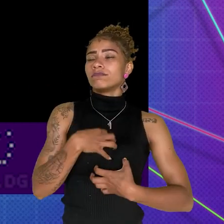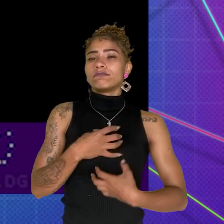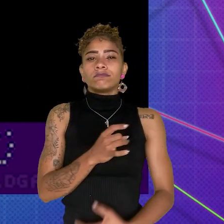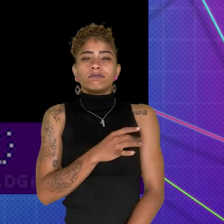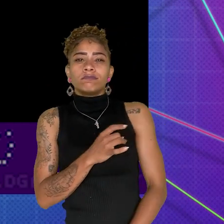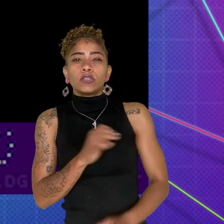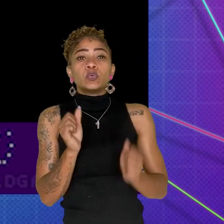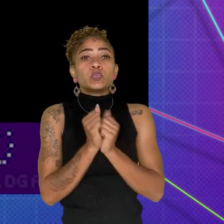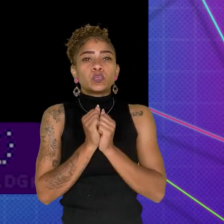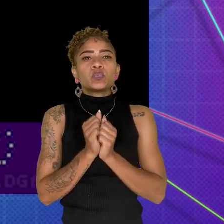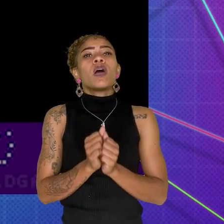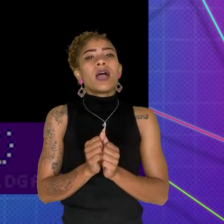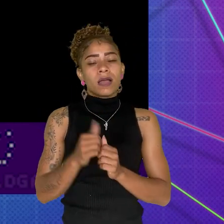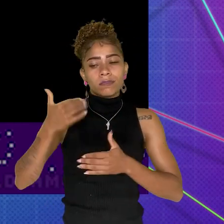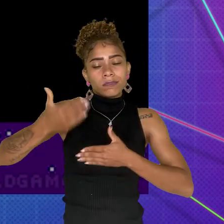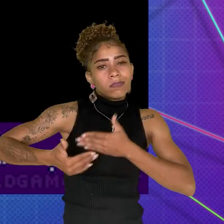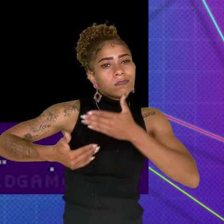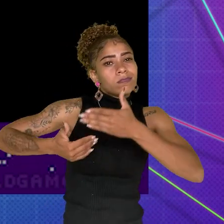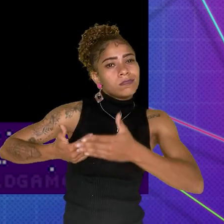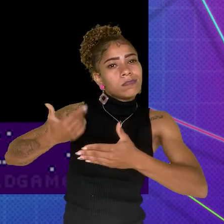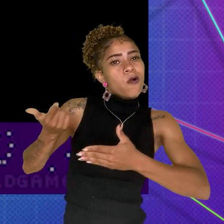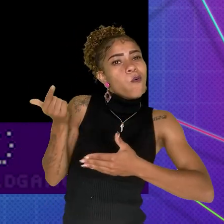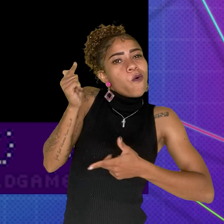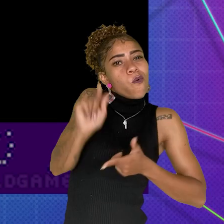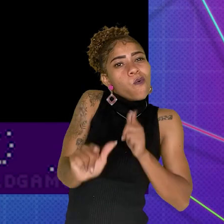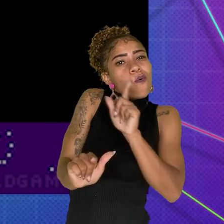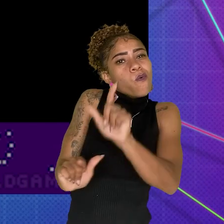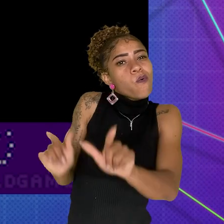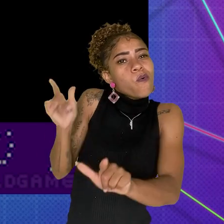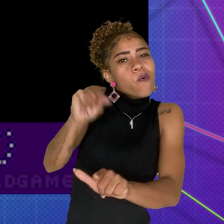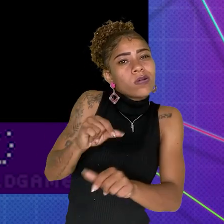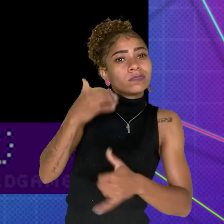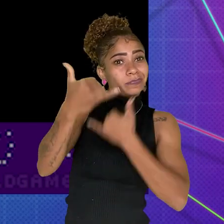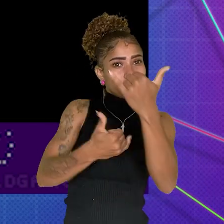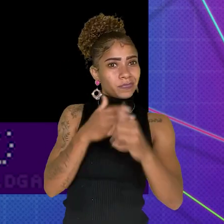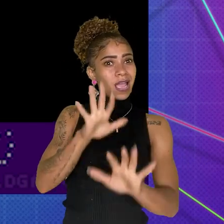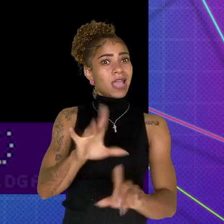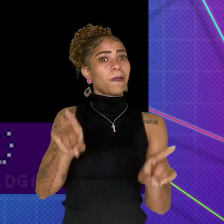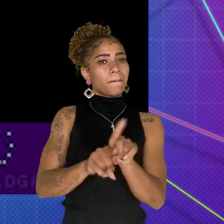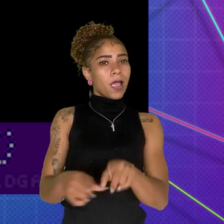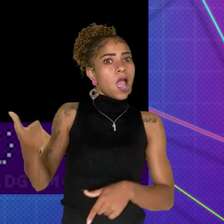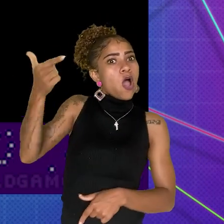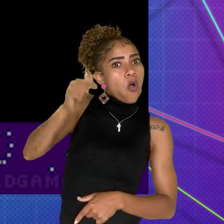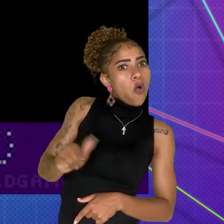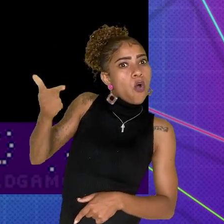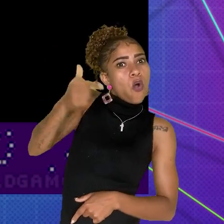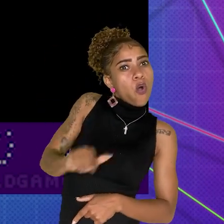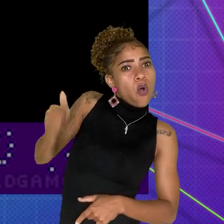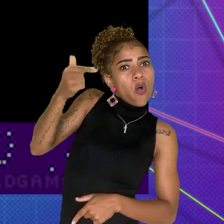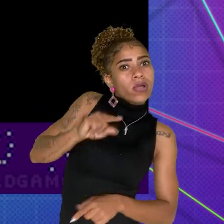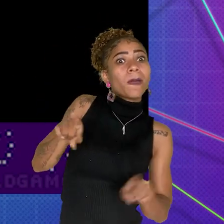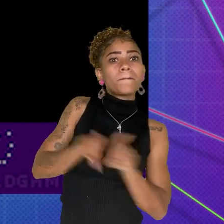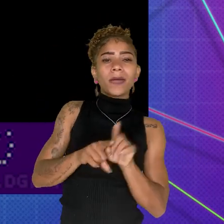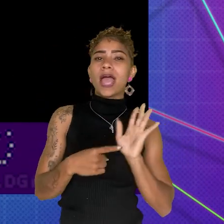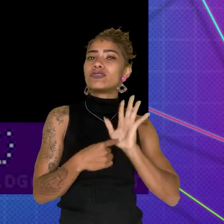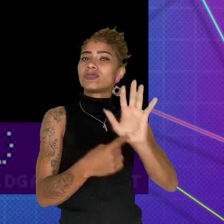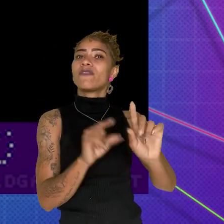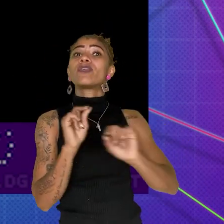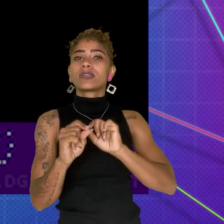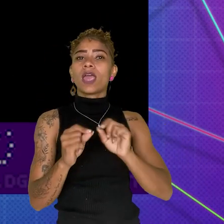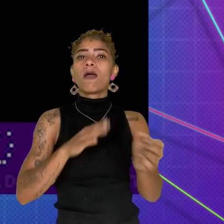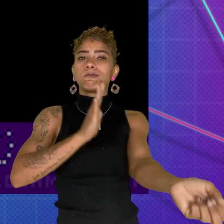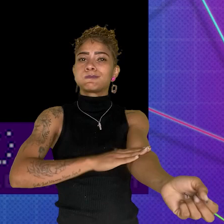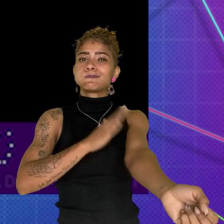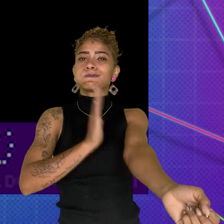sensação de tensão e urgência à medida que os invasores alienígenas avançavam pela tela. A repetição constante da música também ajudava a